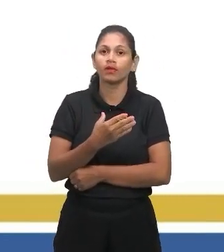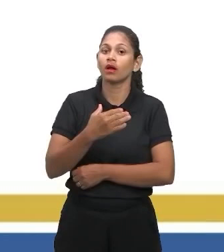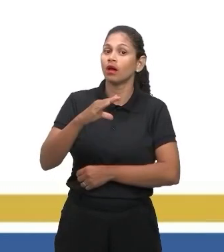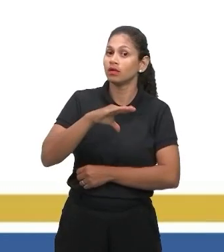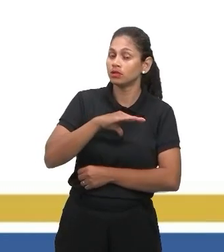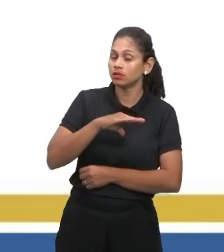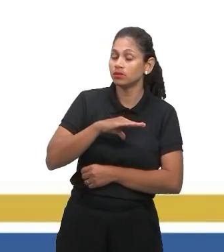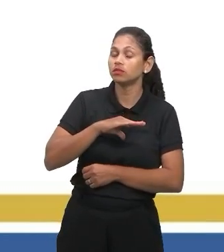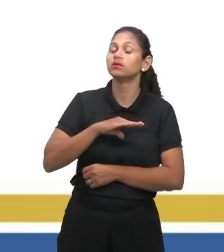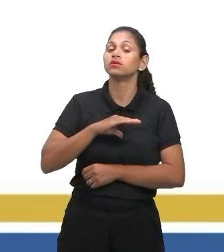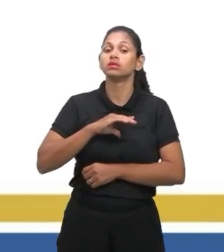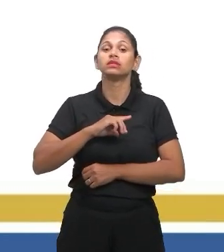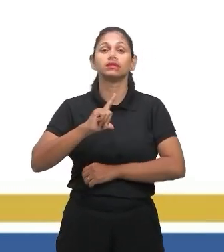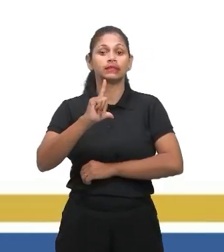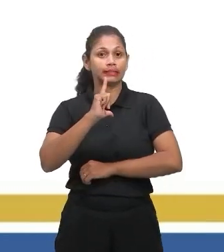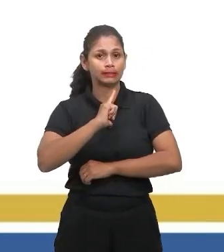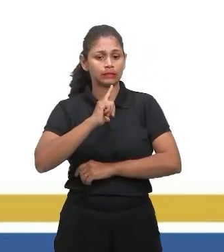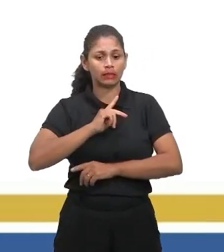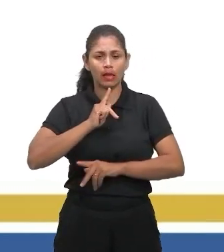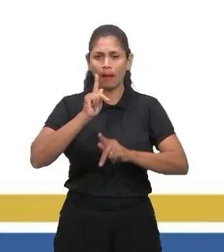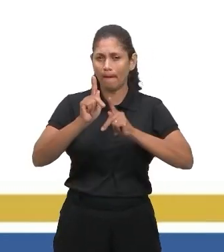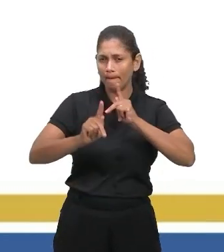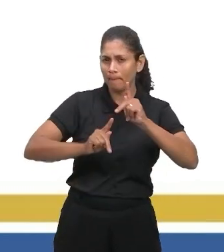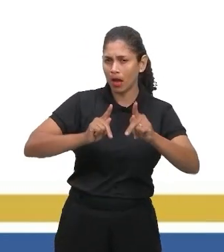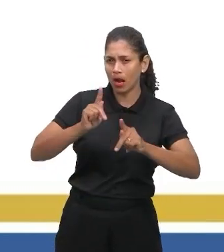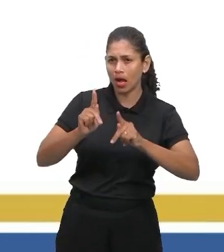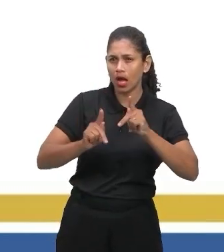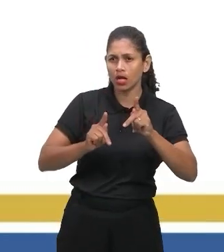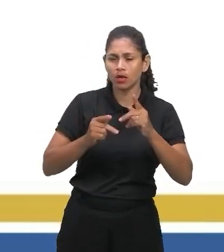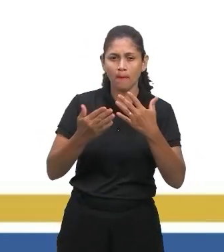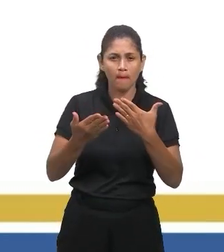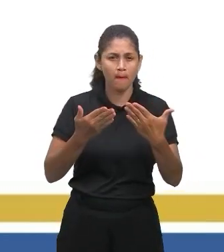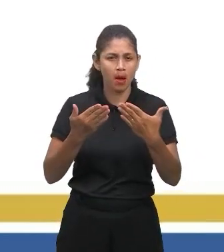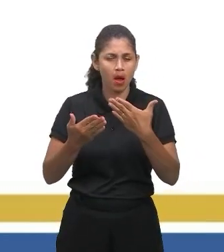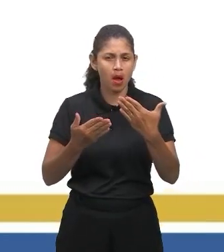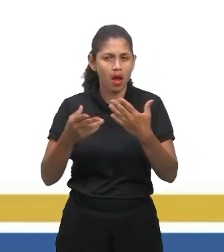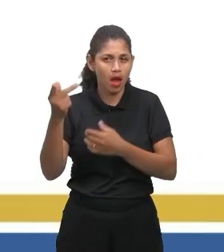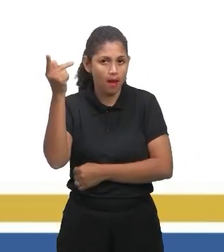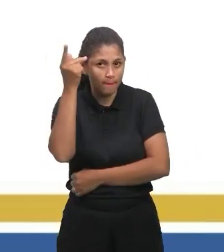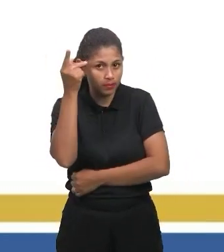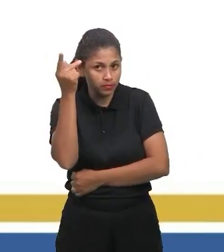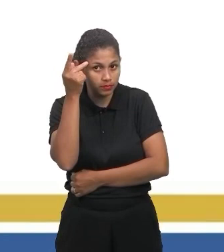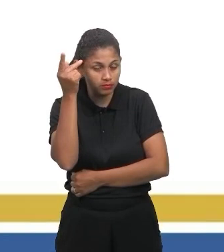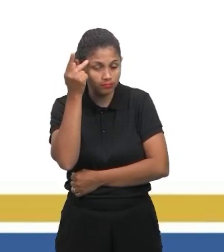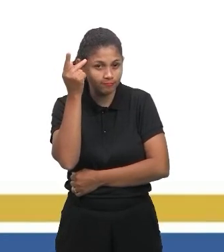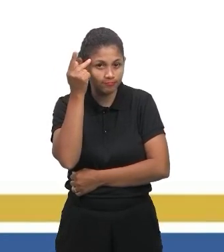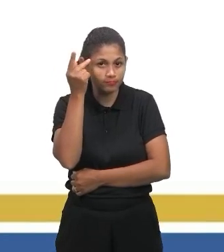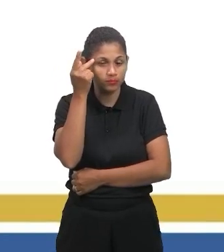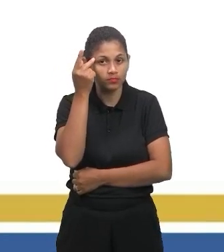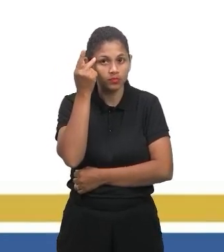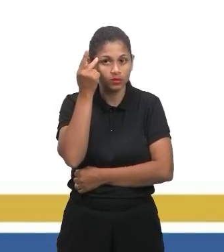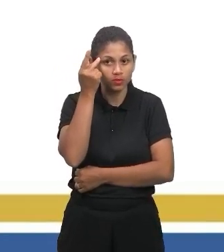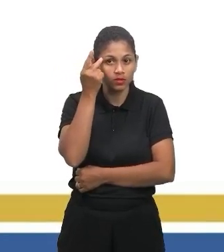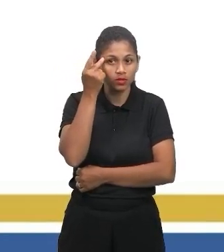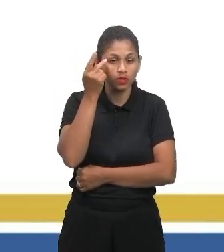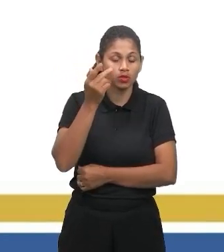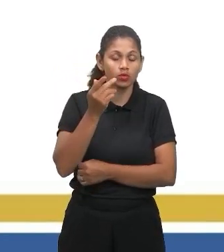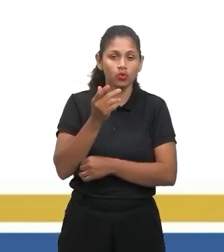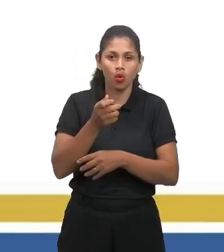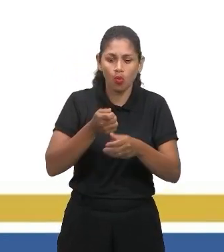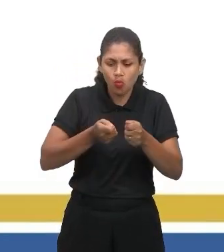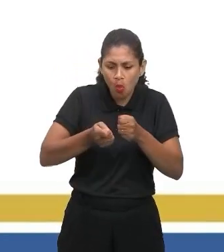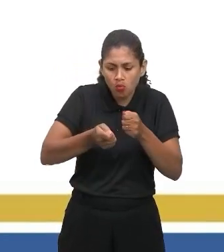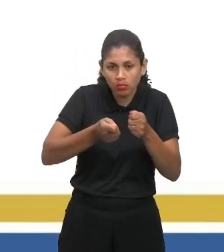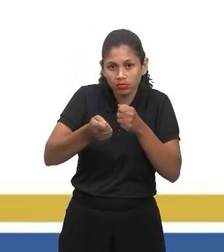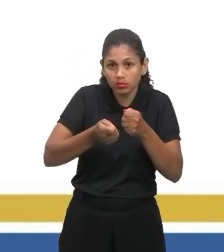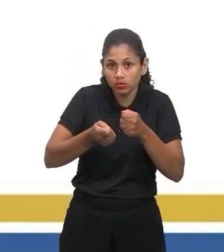mesma população da capital paulista, implantou há 5 anos um sistema de monitoramento do trânsito que melhorou